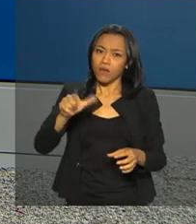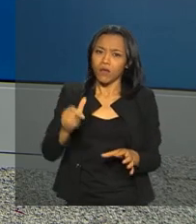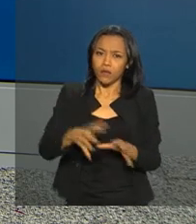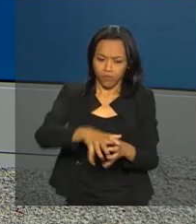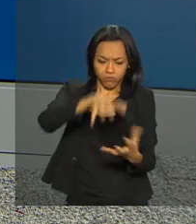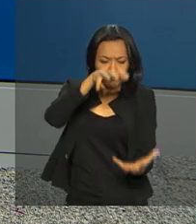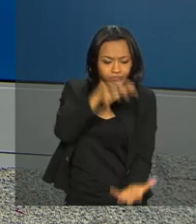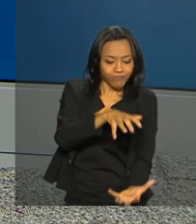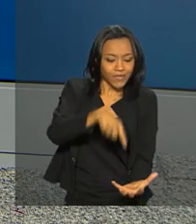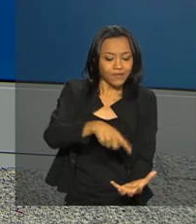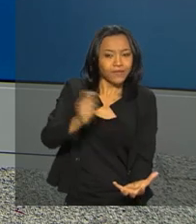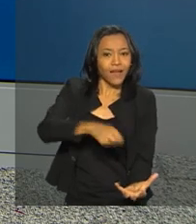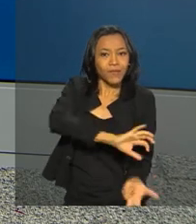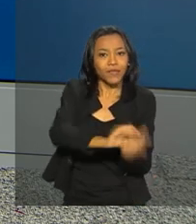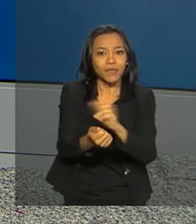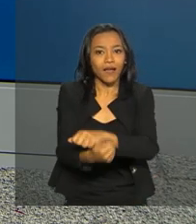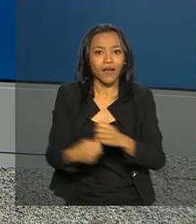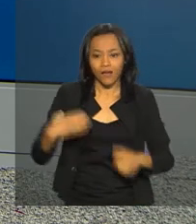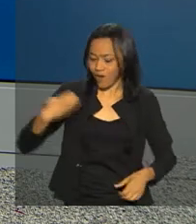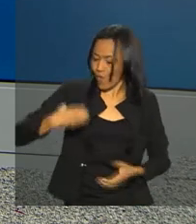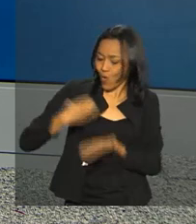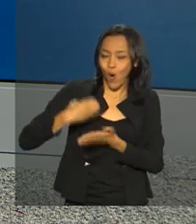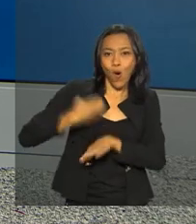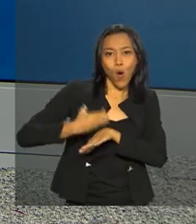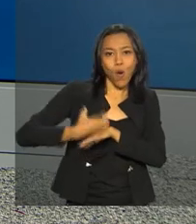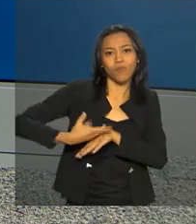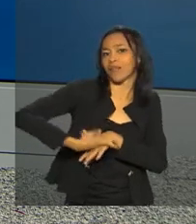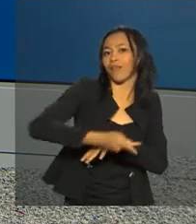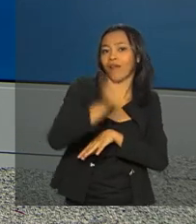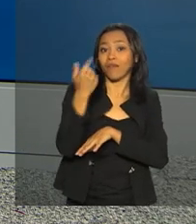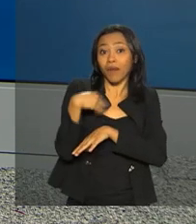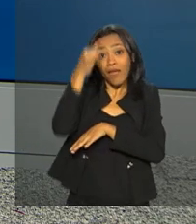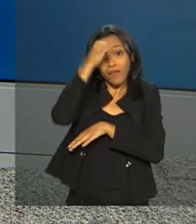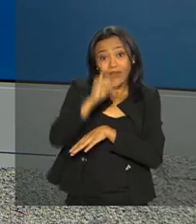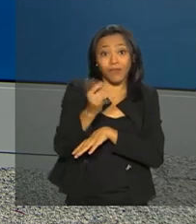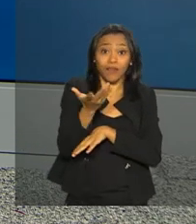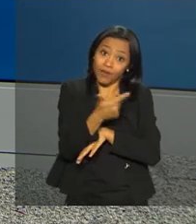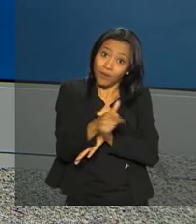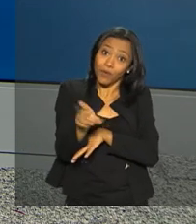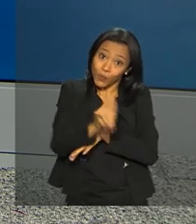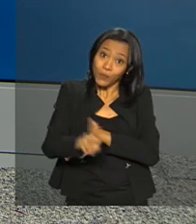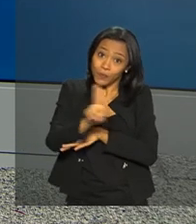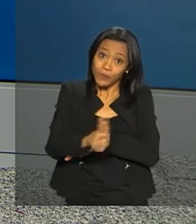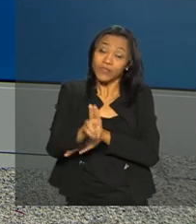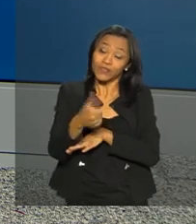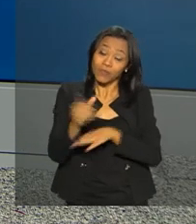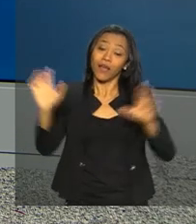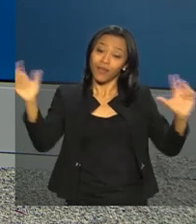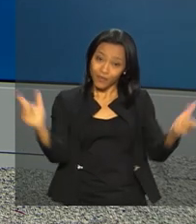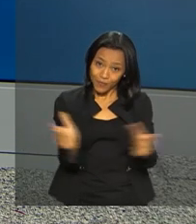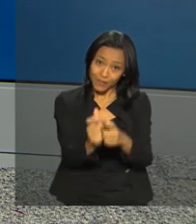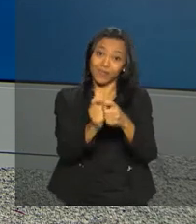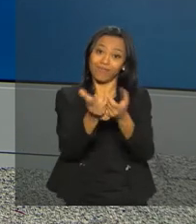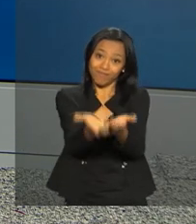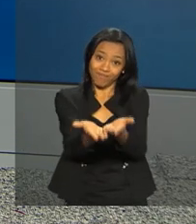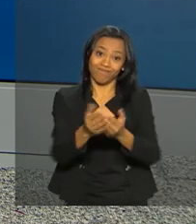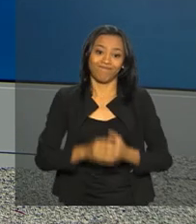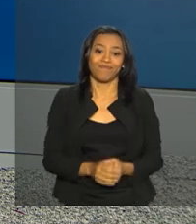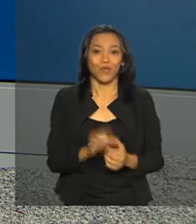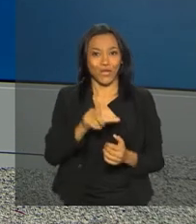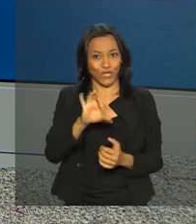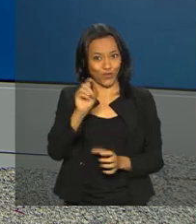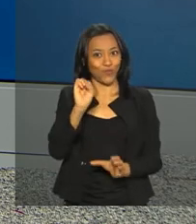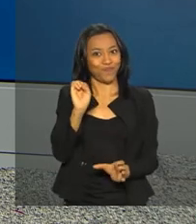vasilhames retornáveis, carregar a sua caneca, enfim, reduzindo o consumo, reduz também a produção desse tipo de lixo. E não